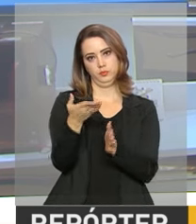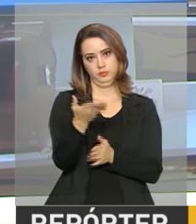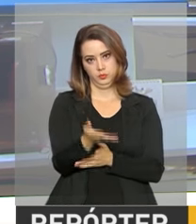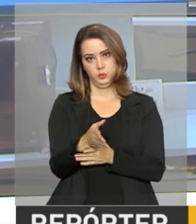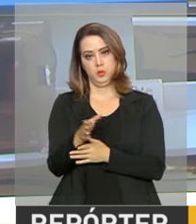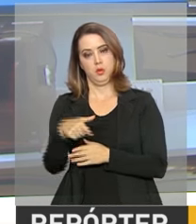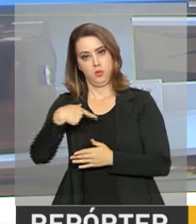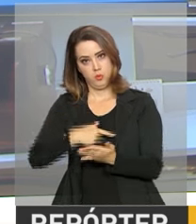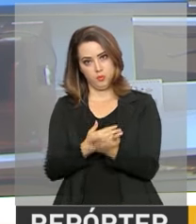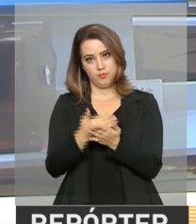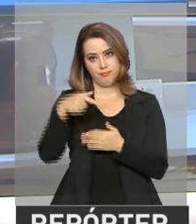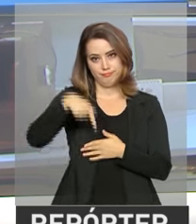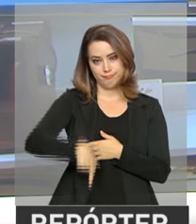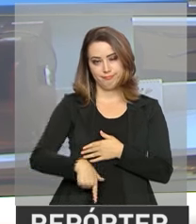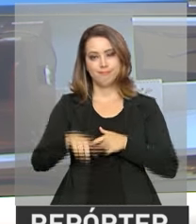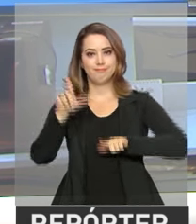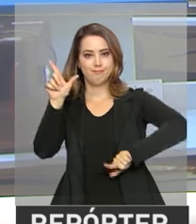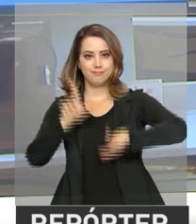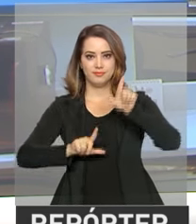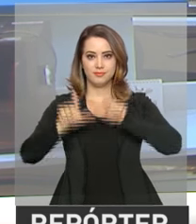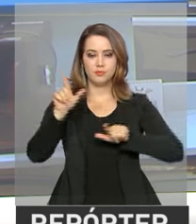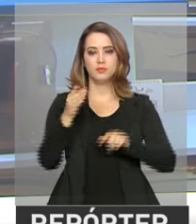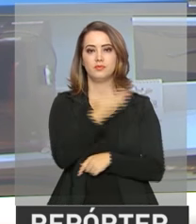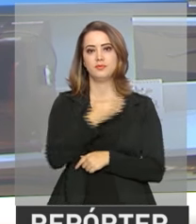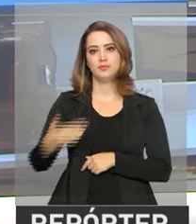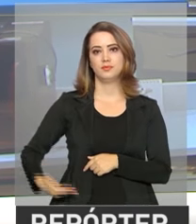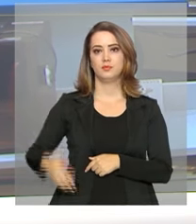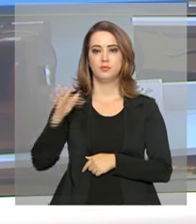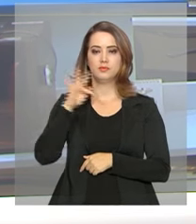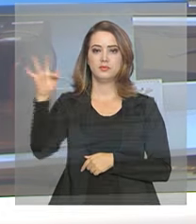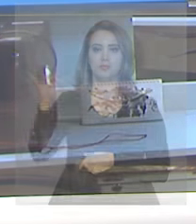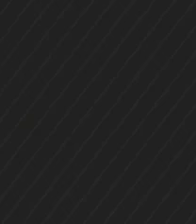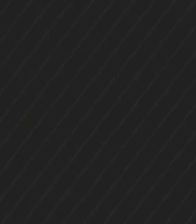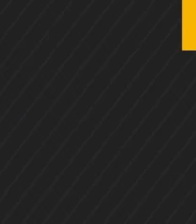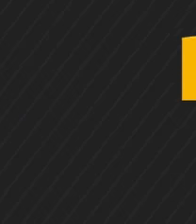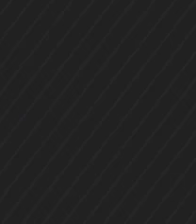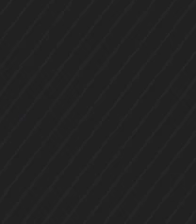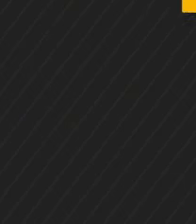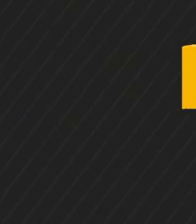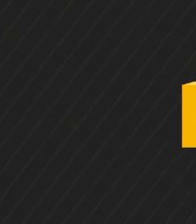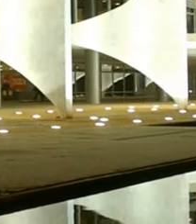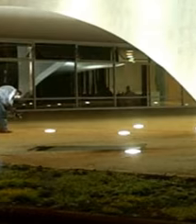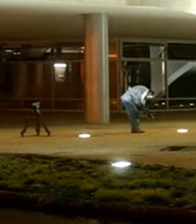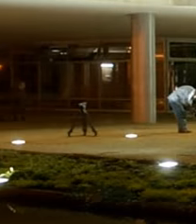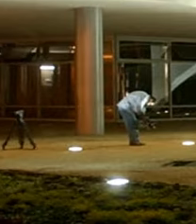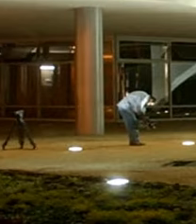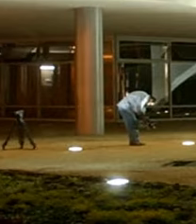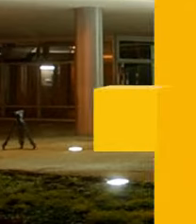sociais. Continue com a gente aqui na NBR, a TV do Governo Federal.